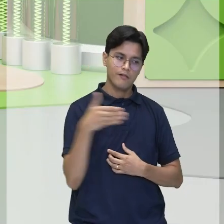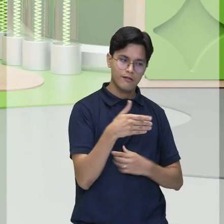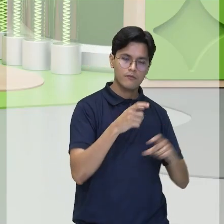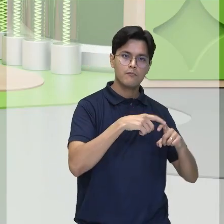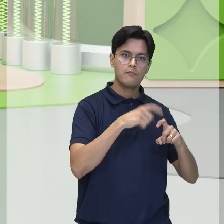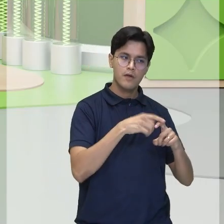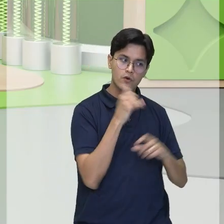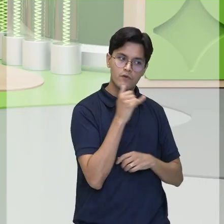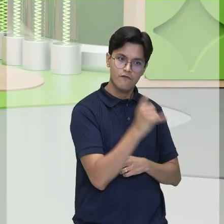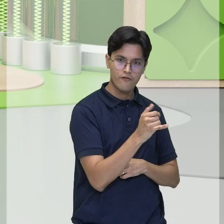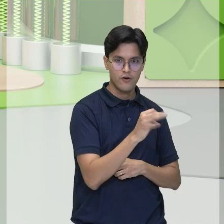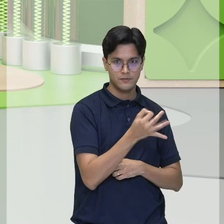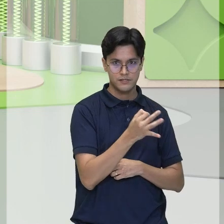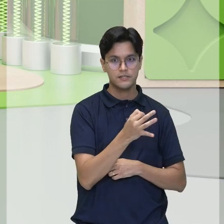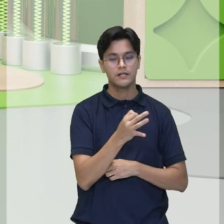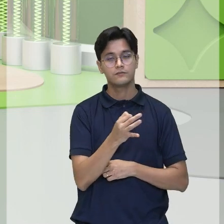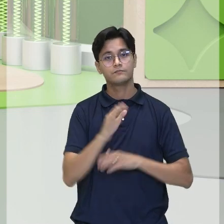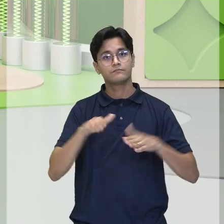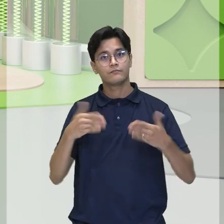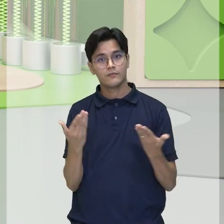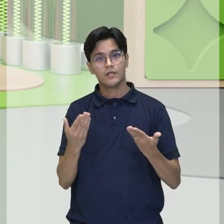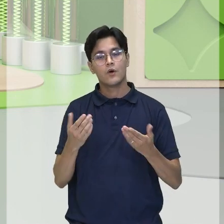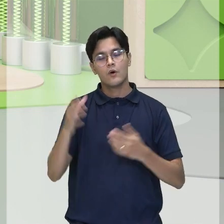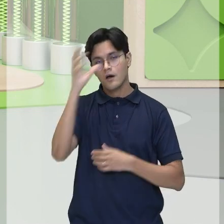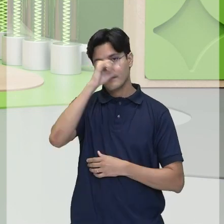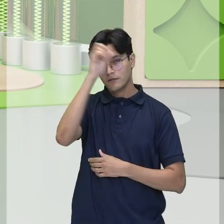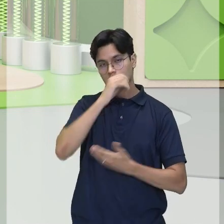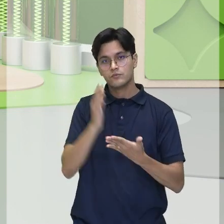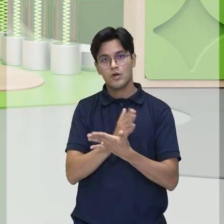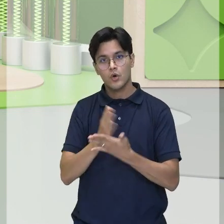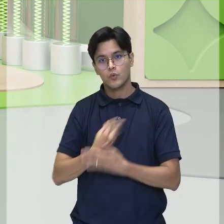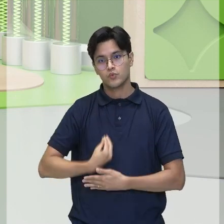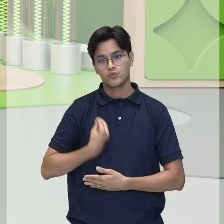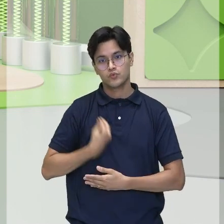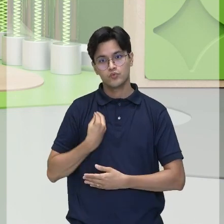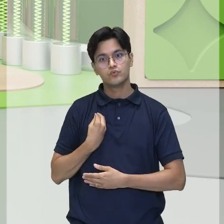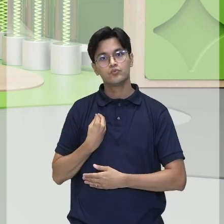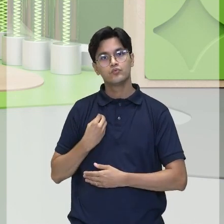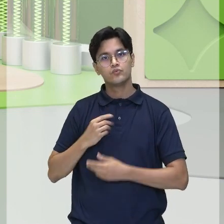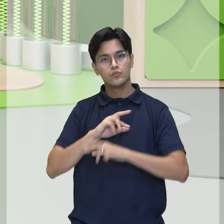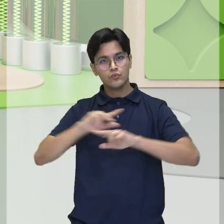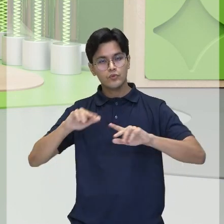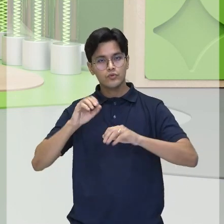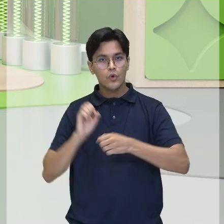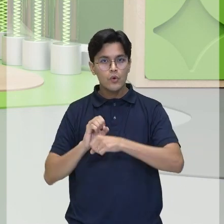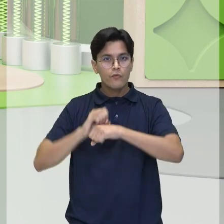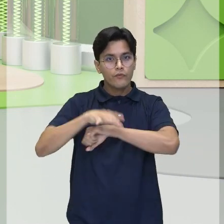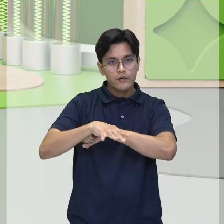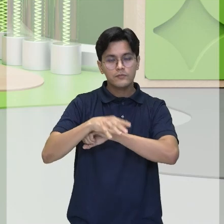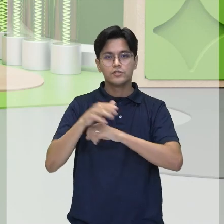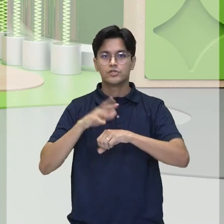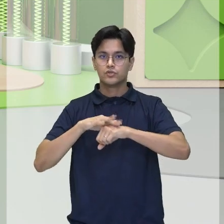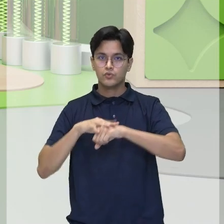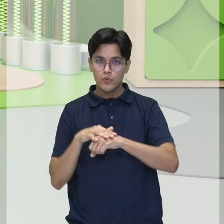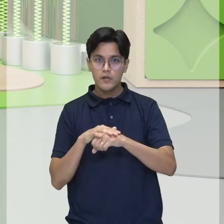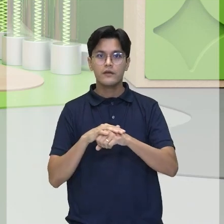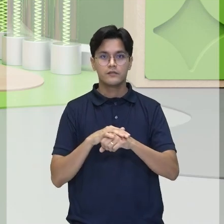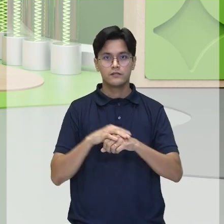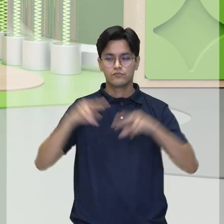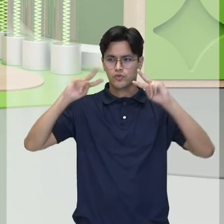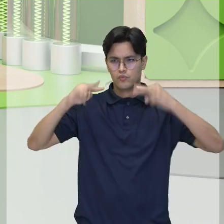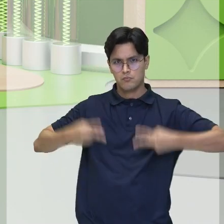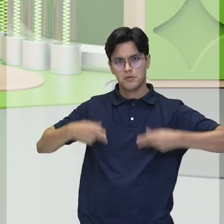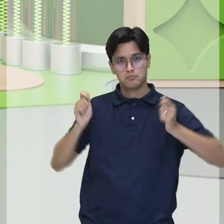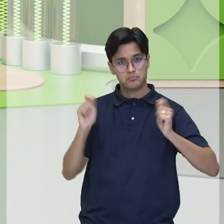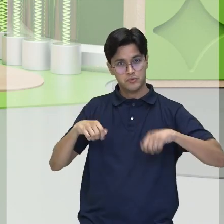alguns vetores causadores de doenças, né, que podem transmitir doenças para os seres humanos. Essas doenças são causadas por